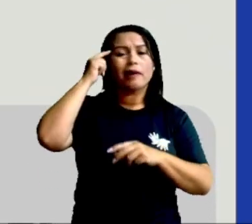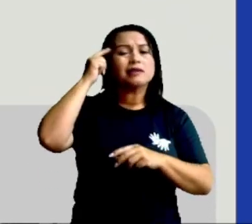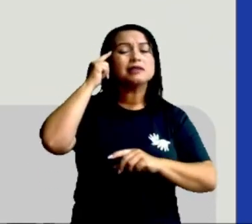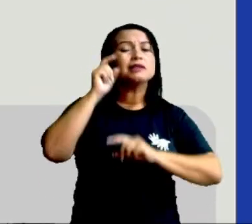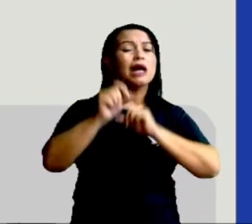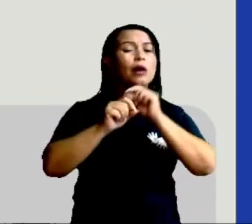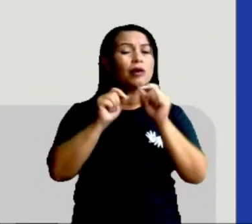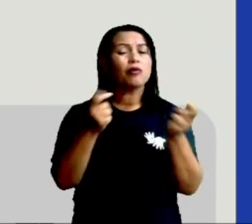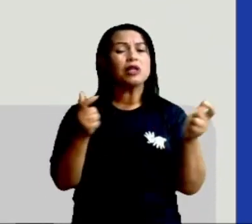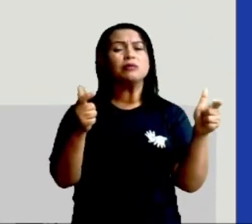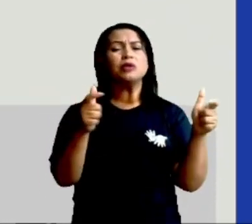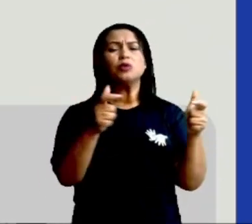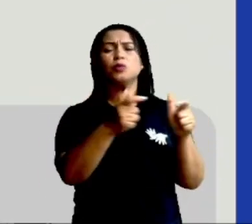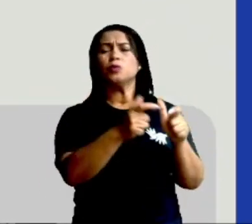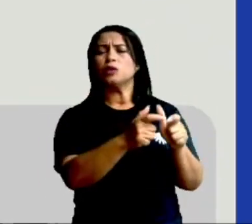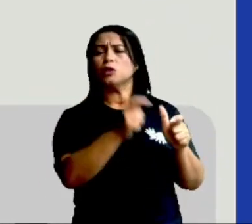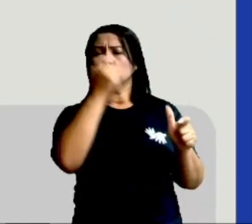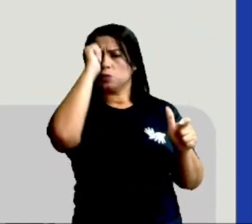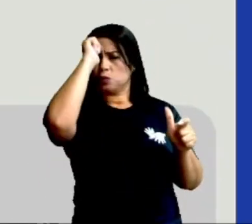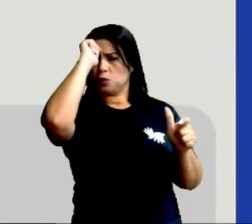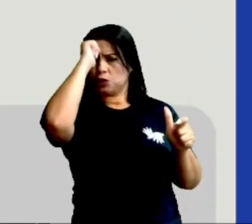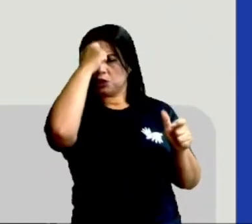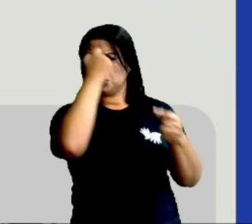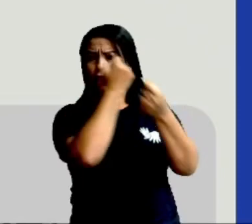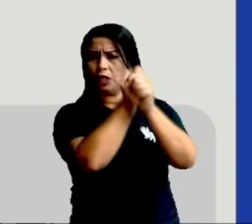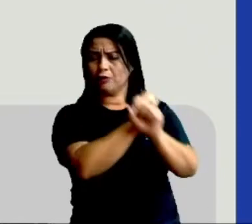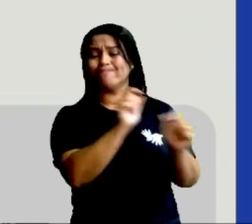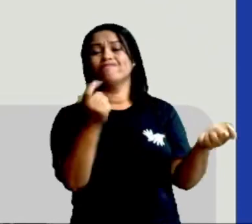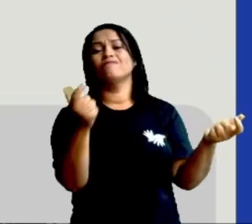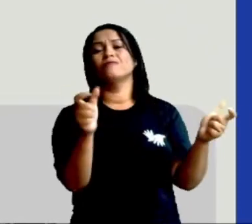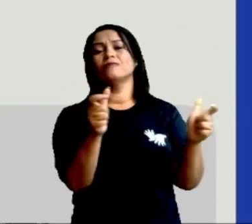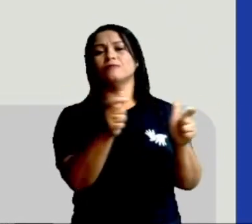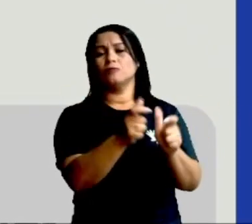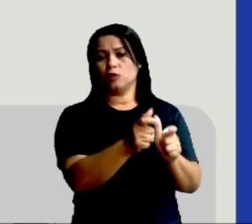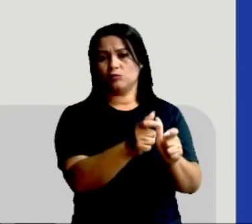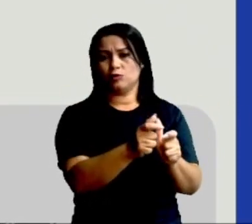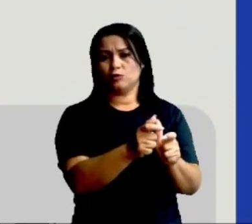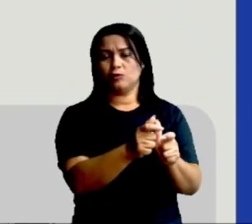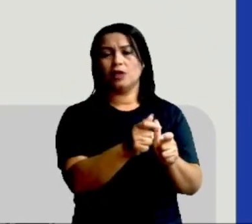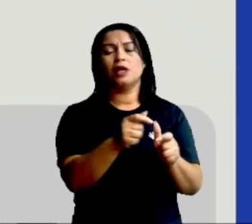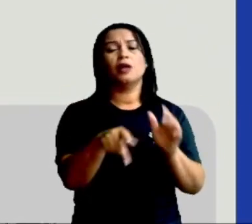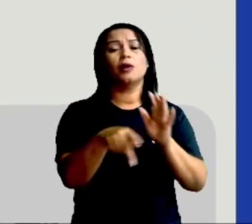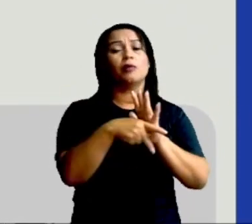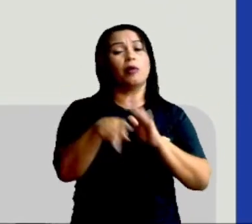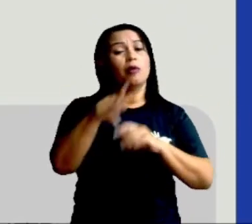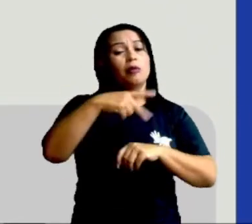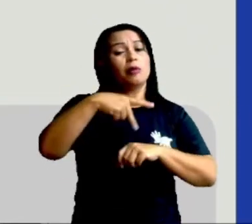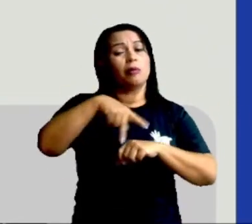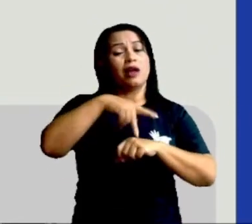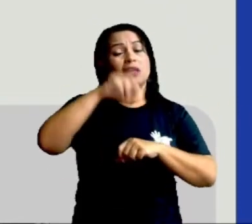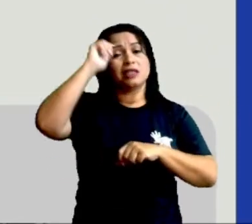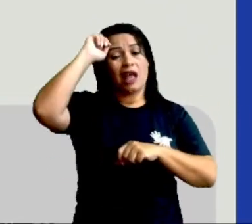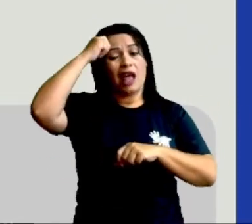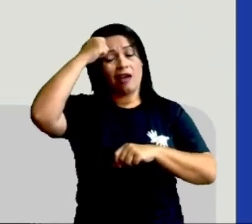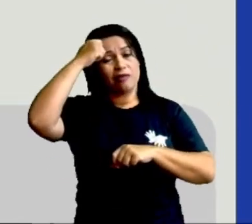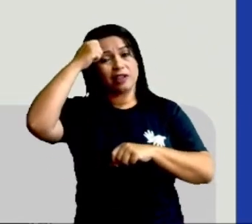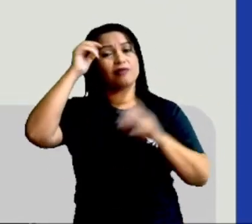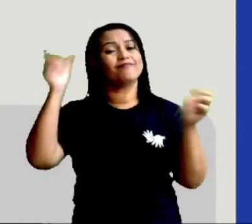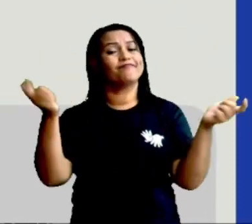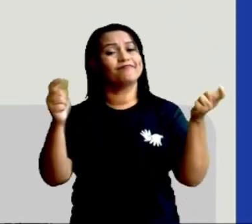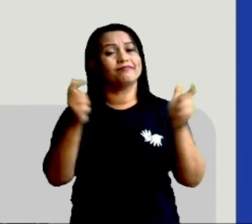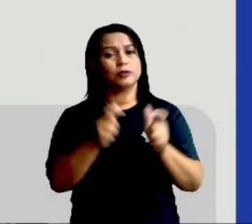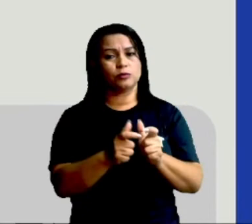extinguindo a questão de trazer o tráfico negreiro, né? Trazer os negros da África a partir dos navios